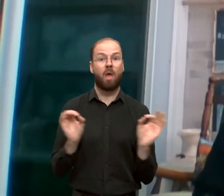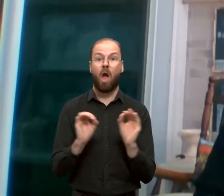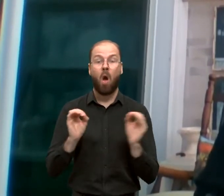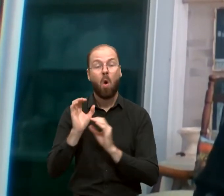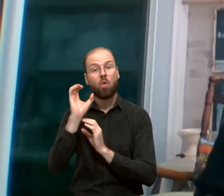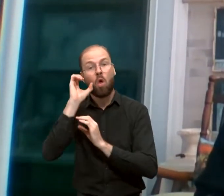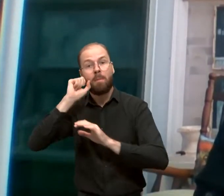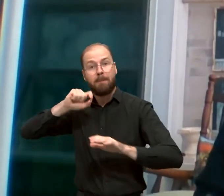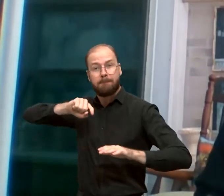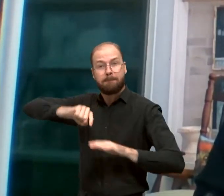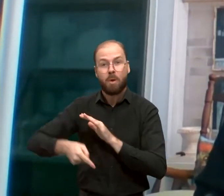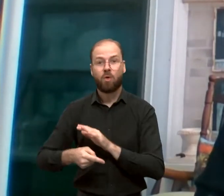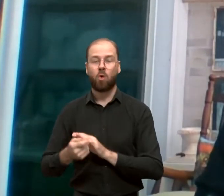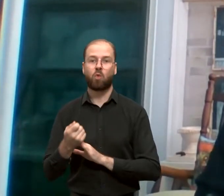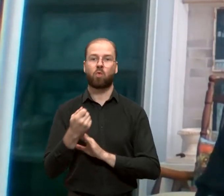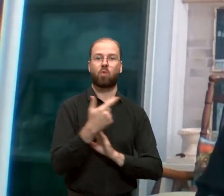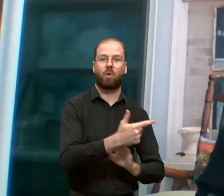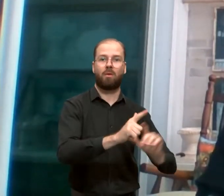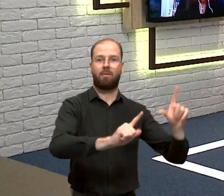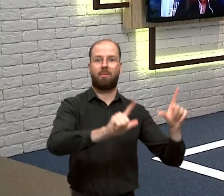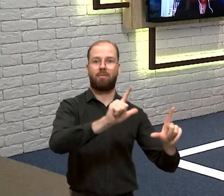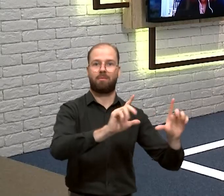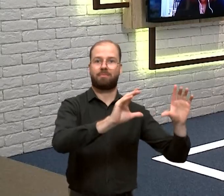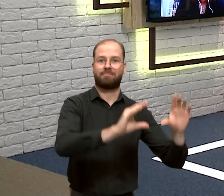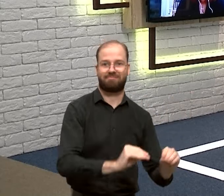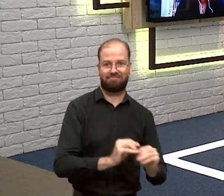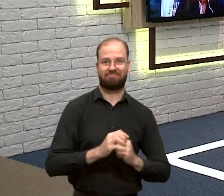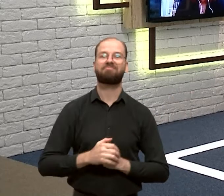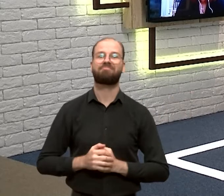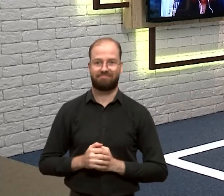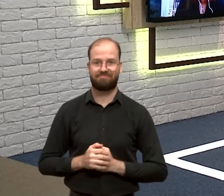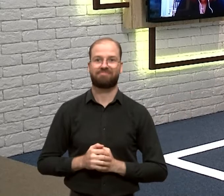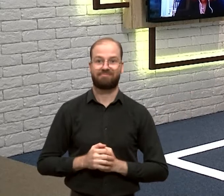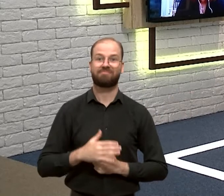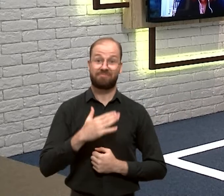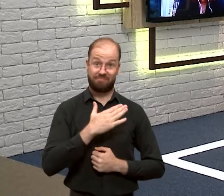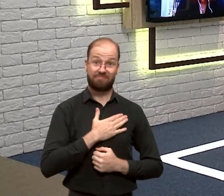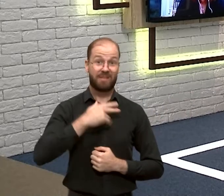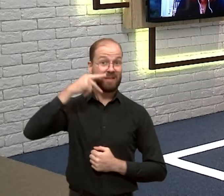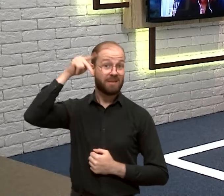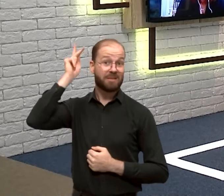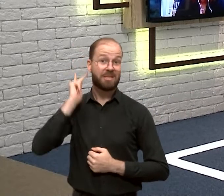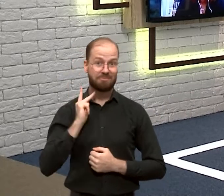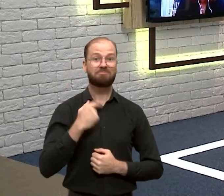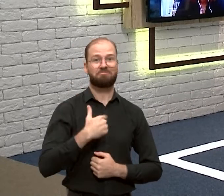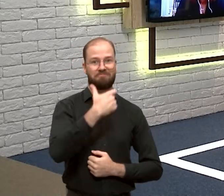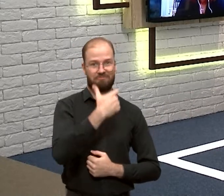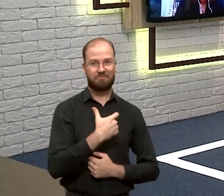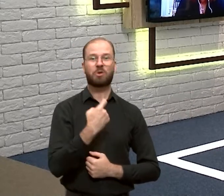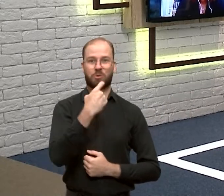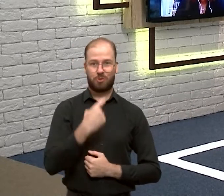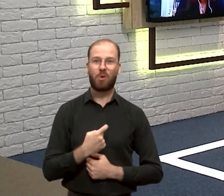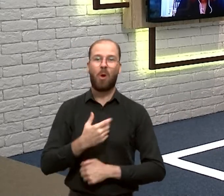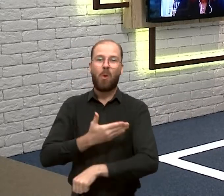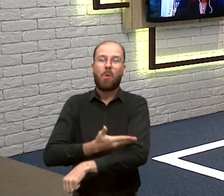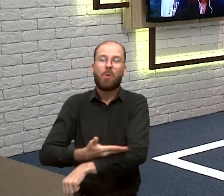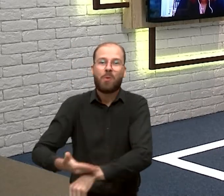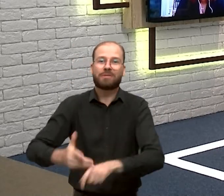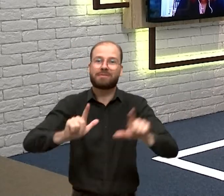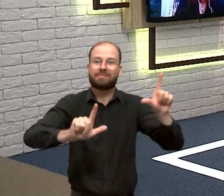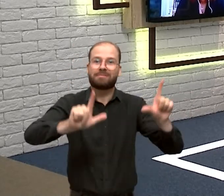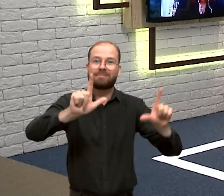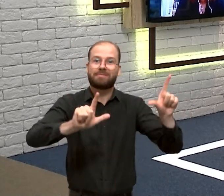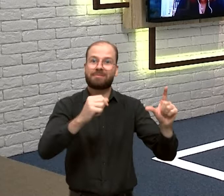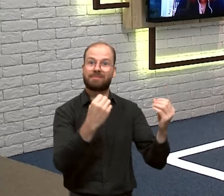próximo ao horário de deitar e dormir. Sou uma dessas pessoas, professora, que gosta de dormir com a televisão ligada. Bom, a gente tem